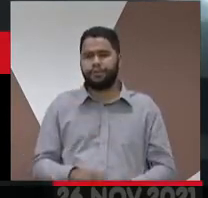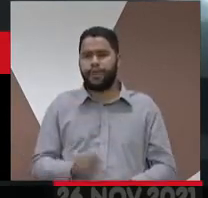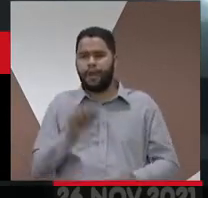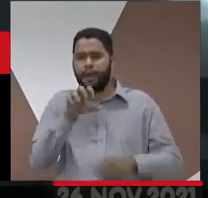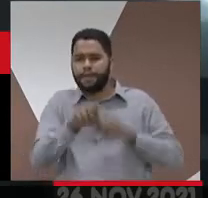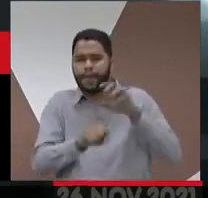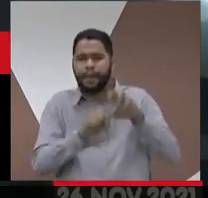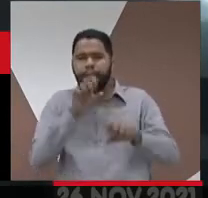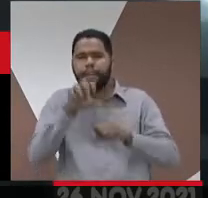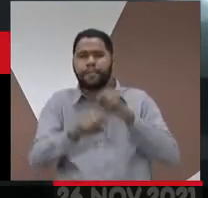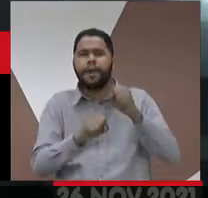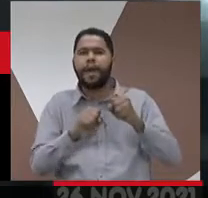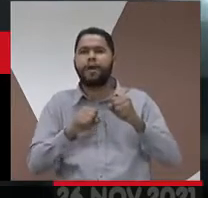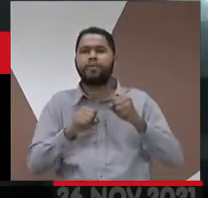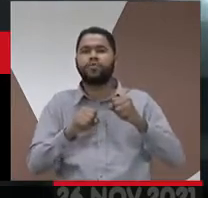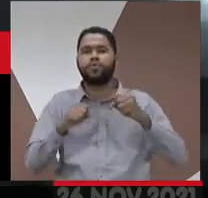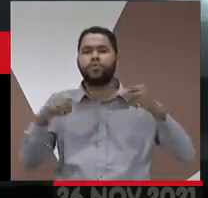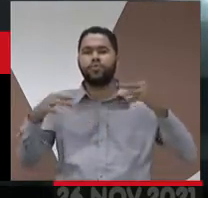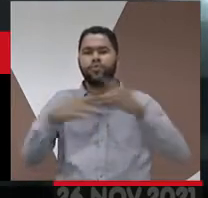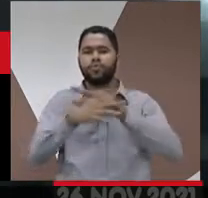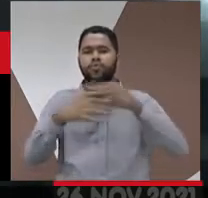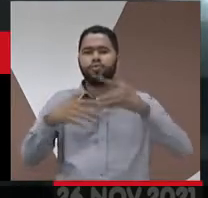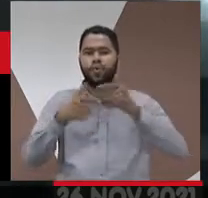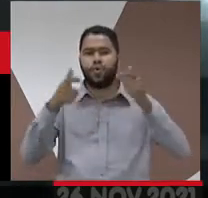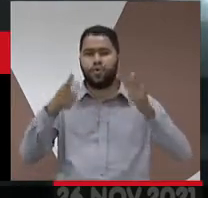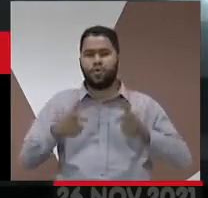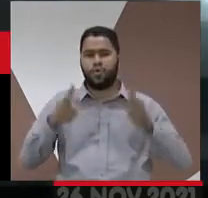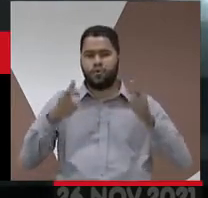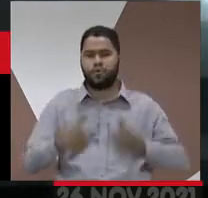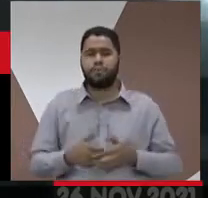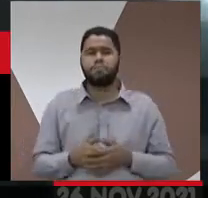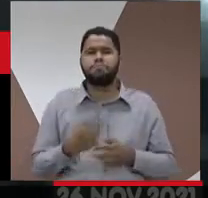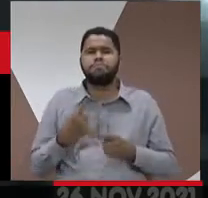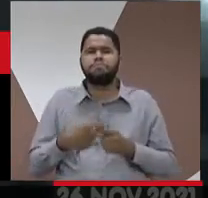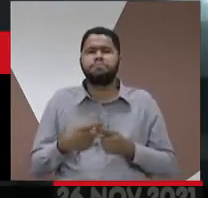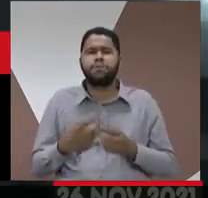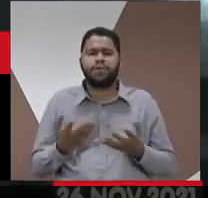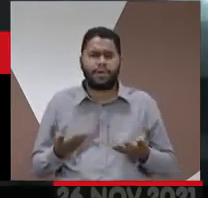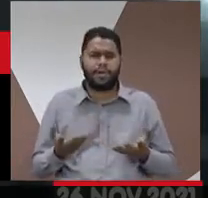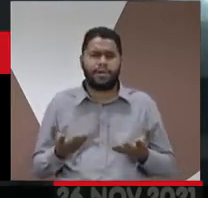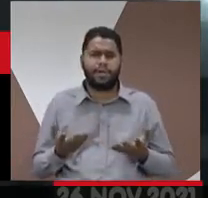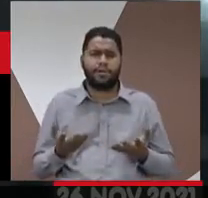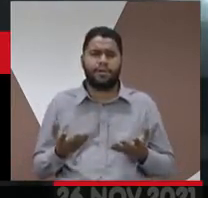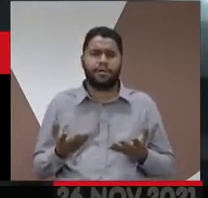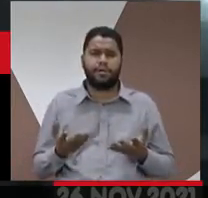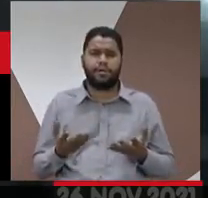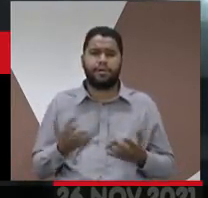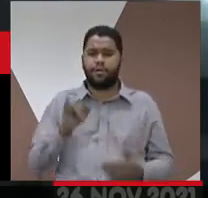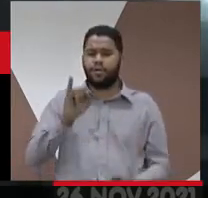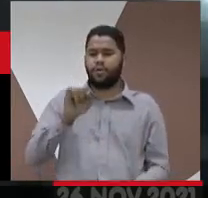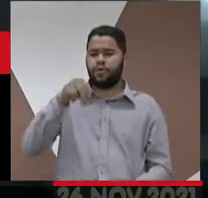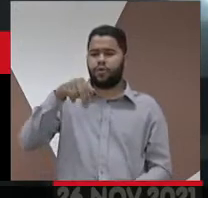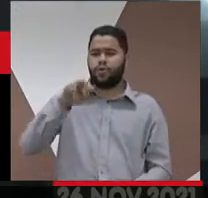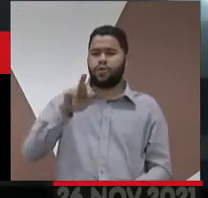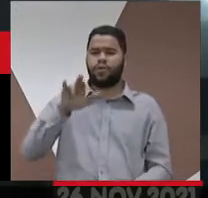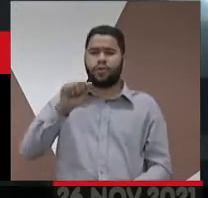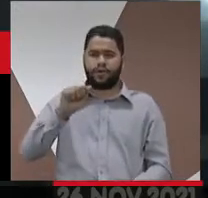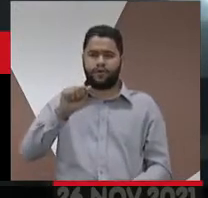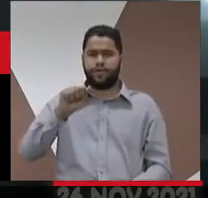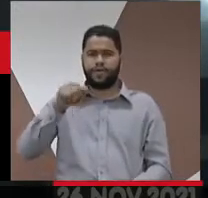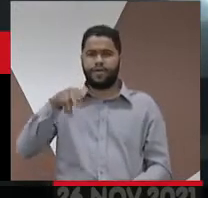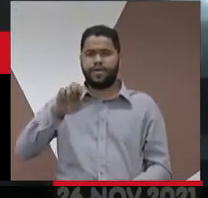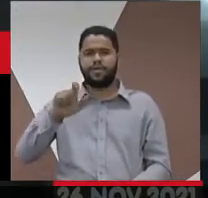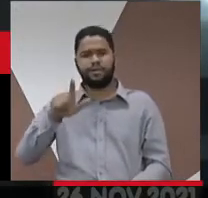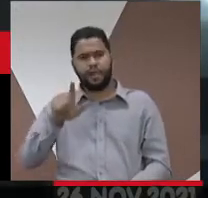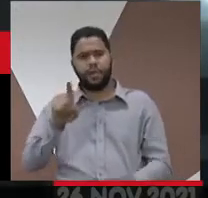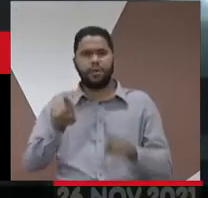exploração do tráfego local. Porque um infraanel ou uma travessia de